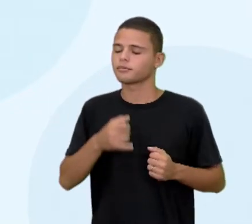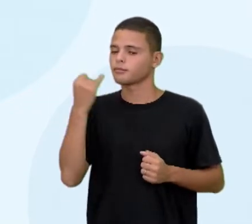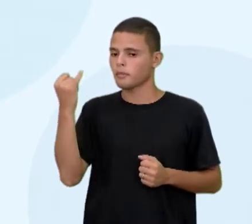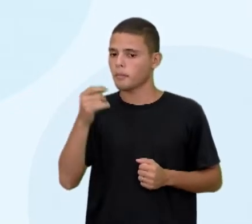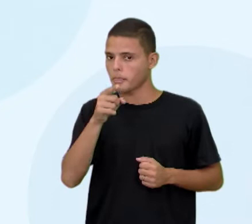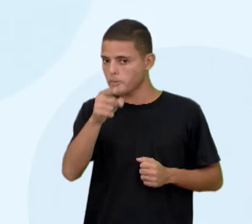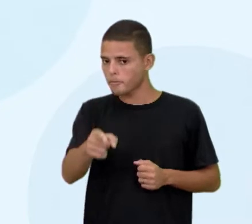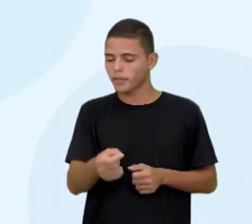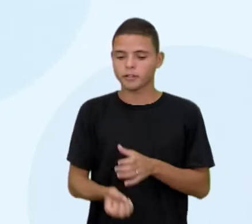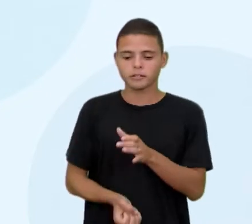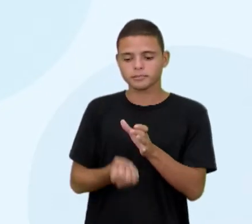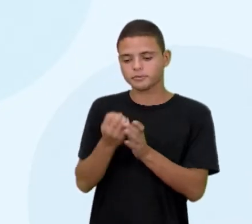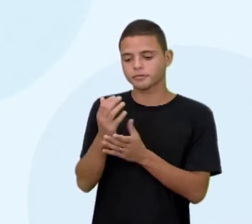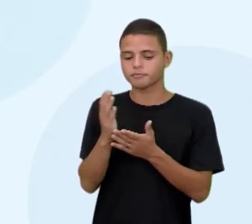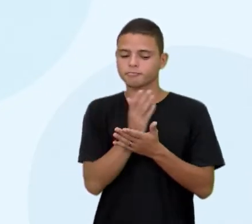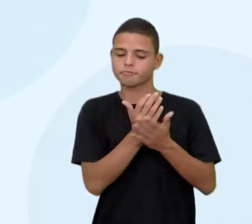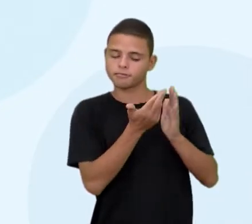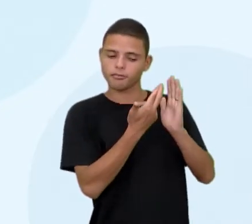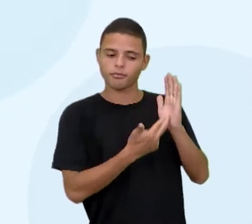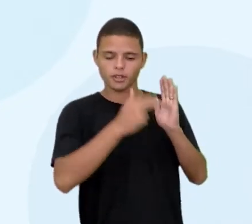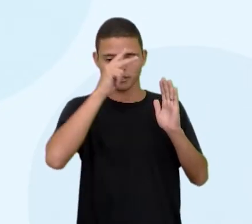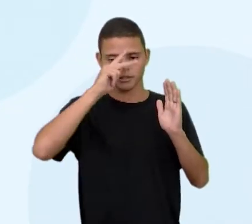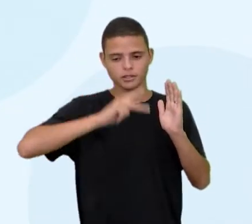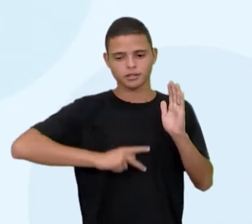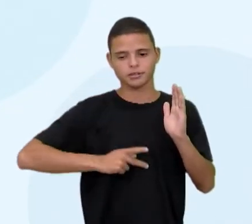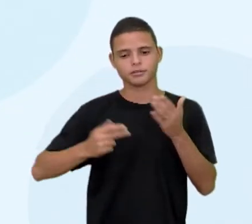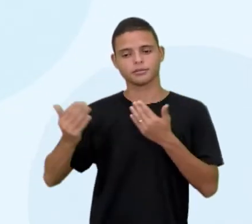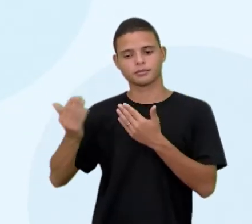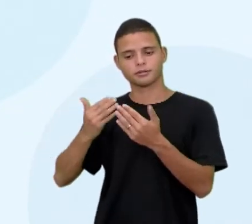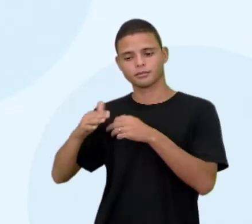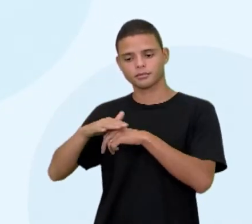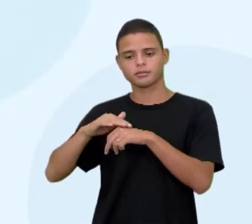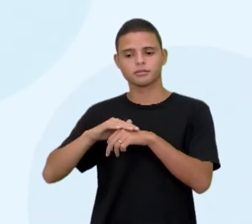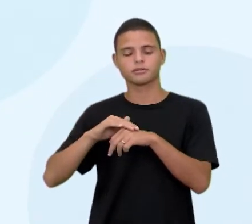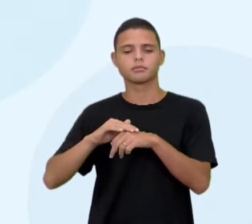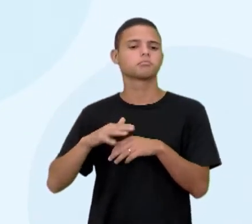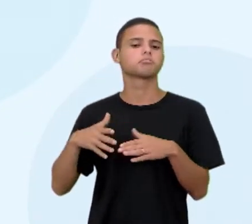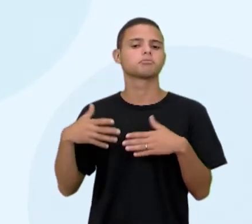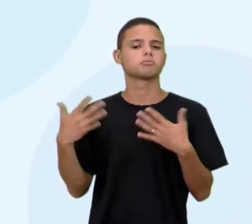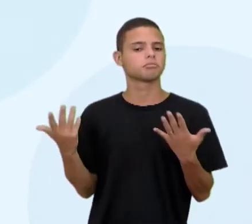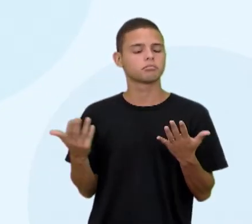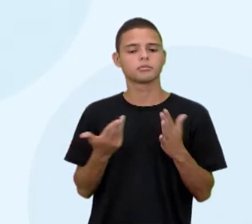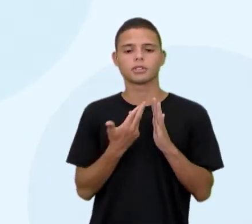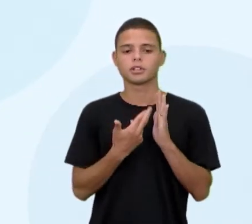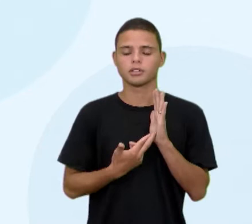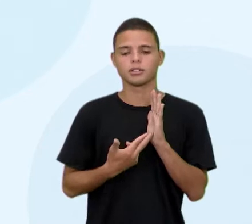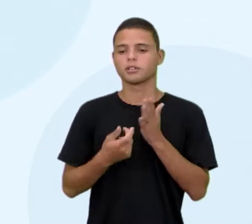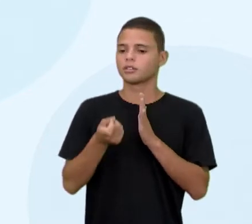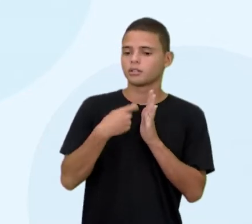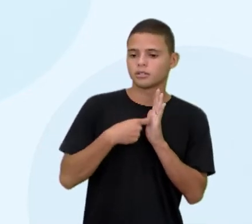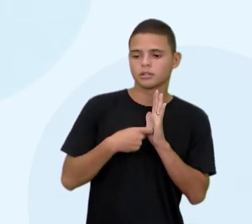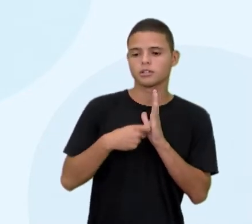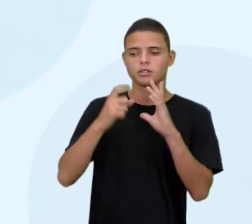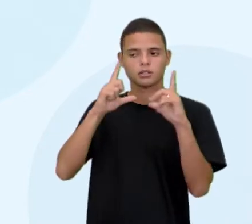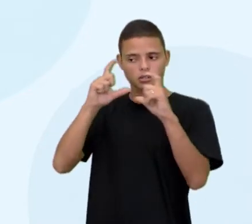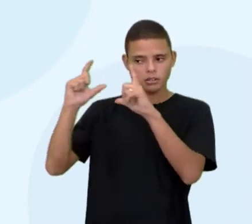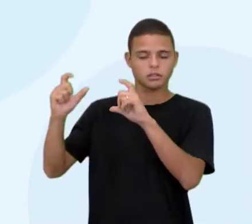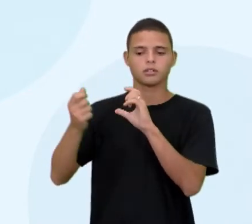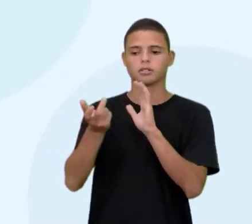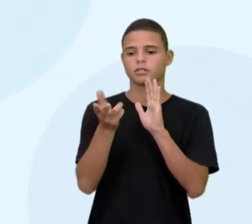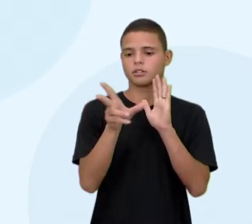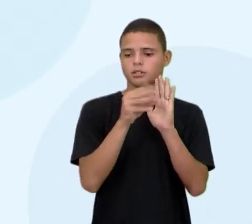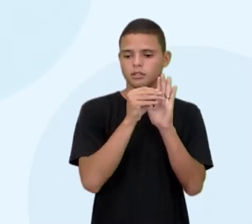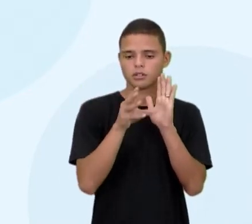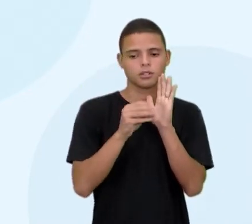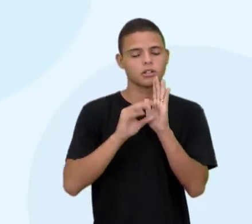que vocês produzam registros pessoais sobre essa conversa. Então, quais são os registros? Anotações, fotos, enfim,